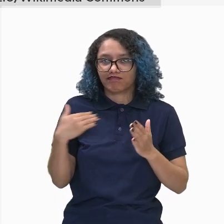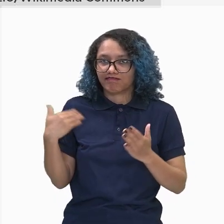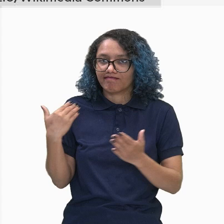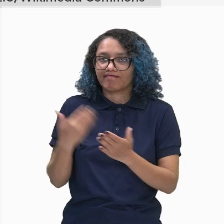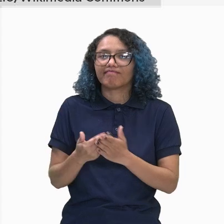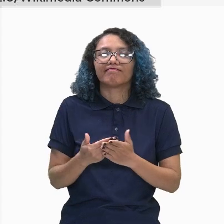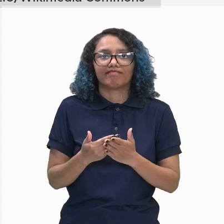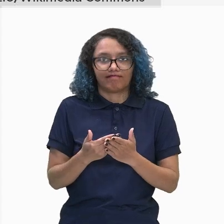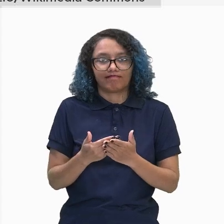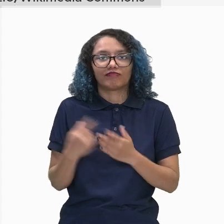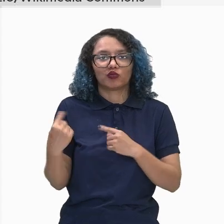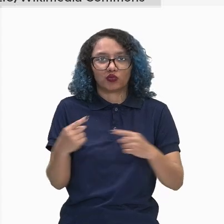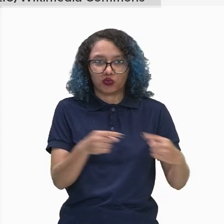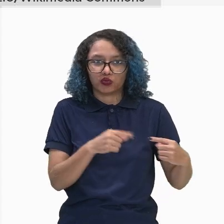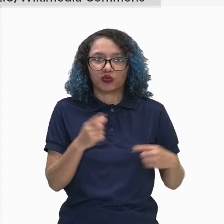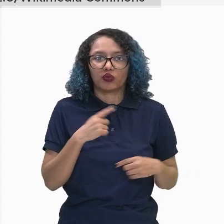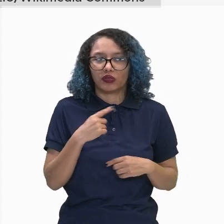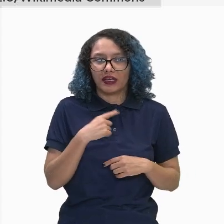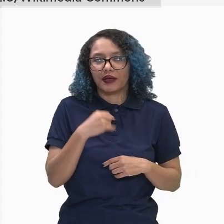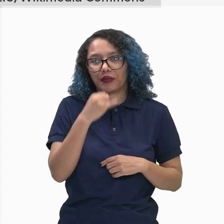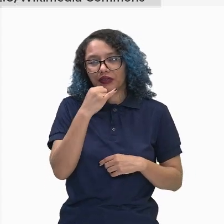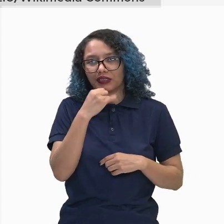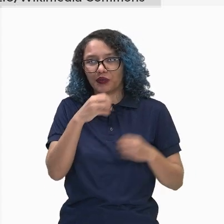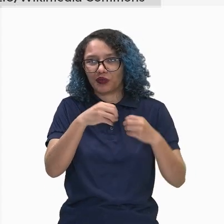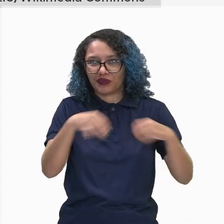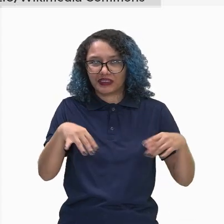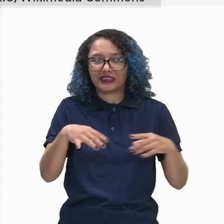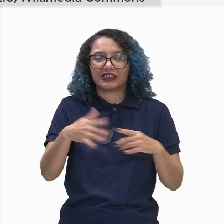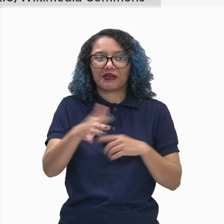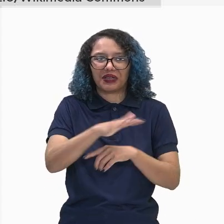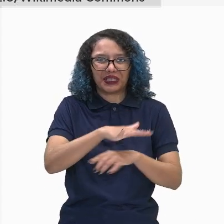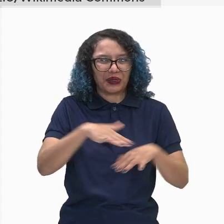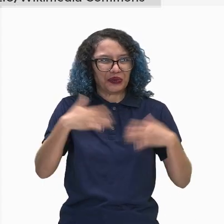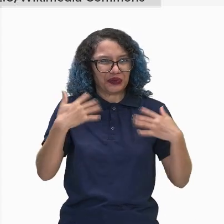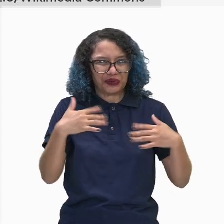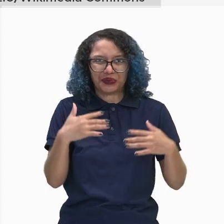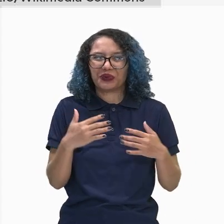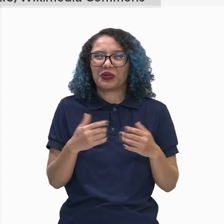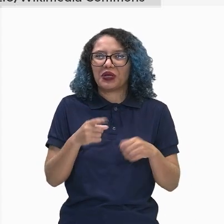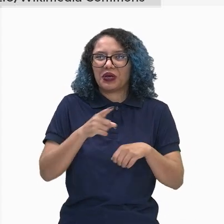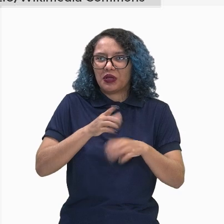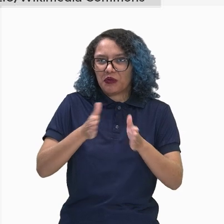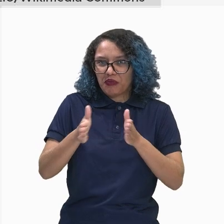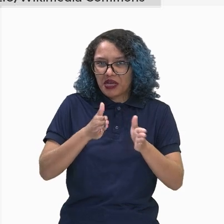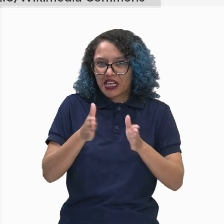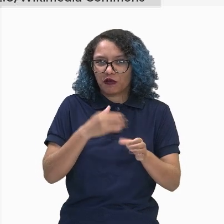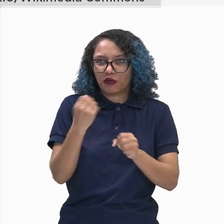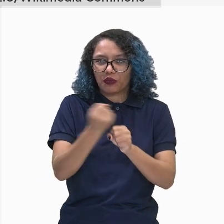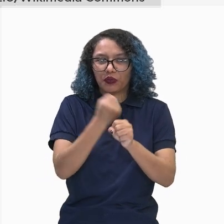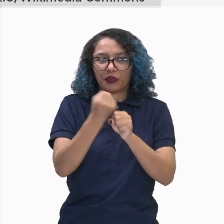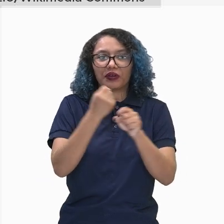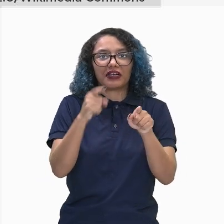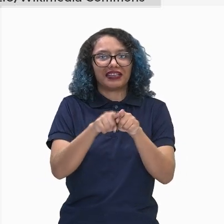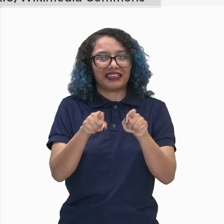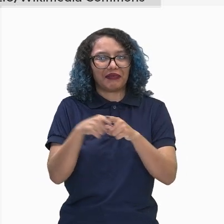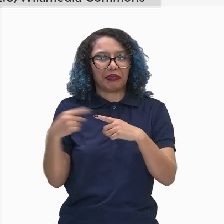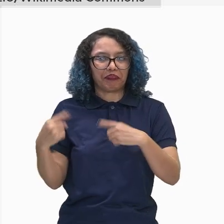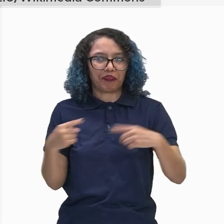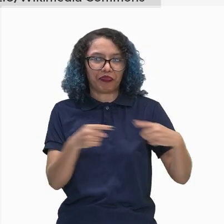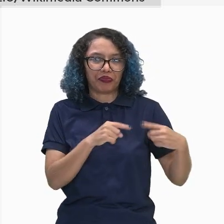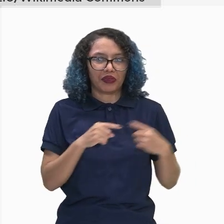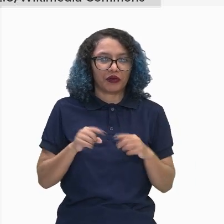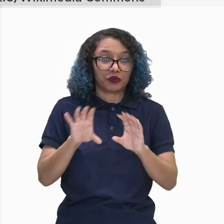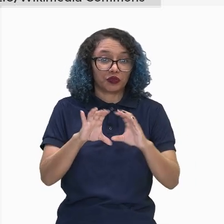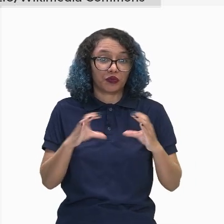indo desde impactos ambientais gigantescos durante a obra e conflitos com as comunidades locais até